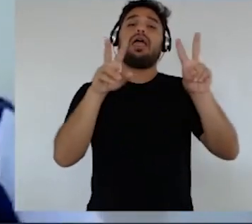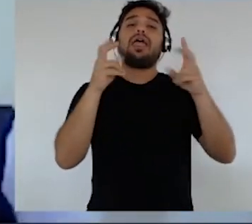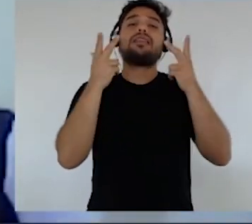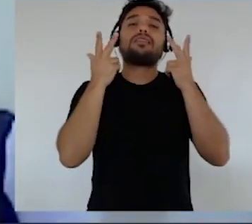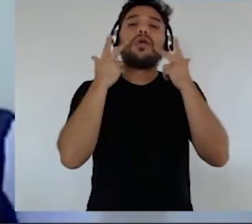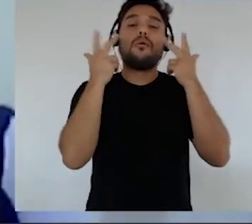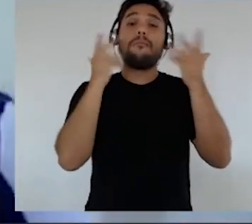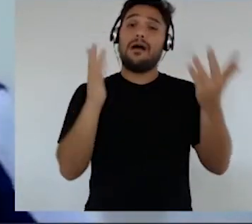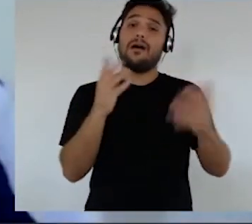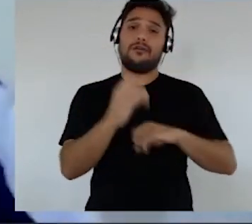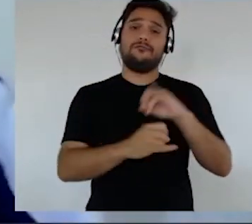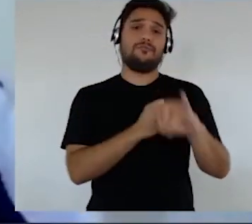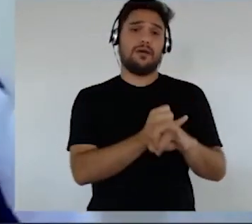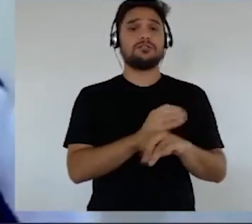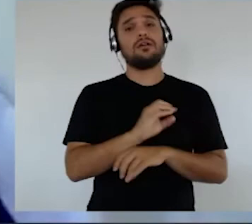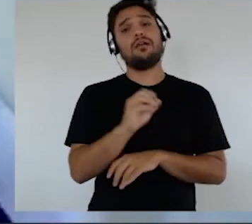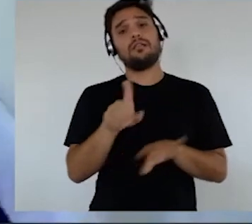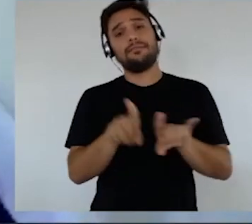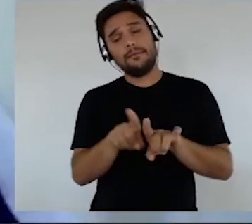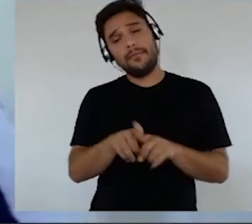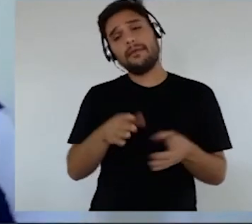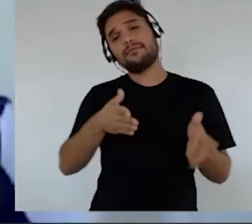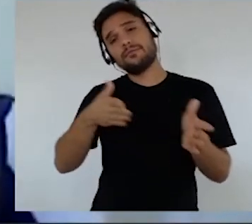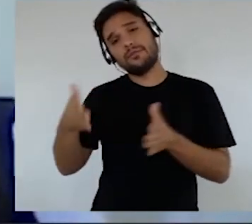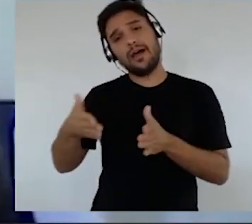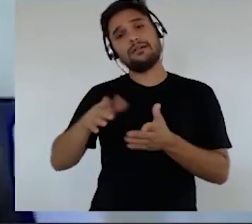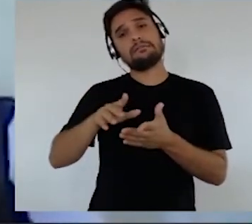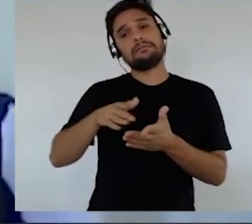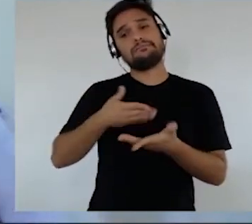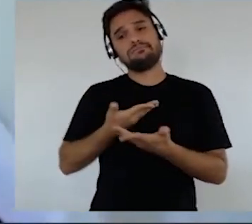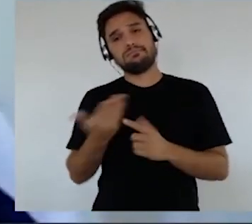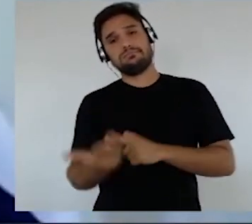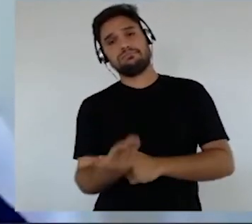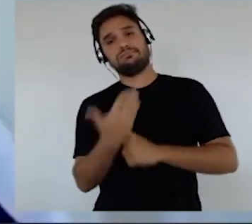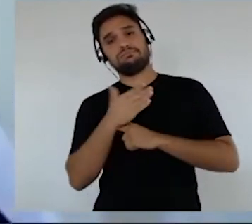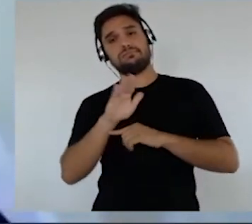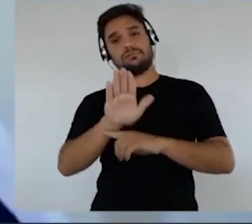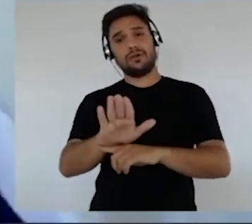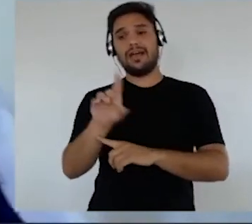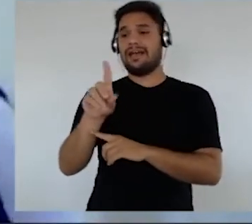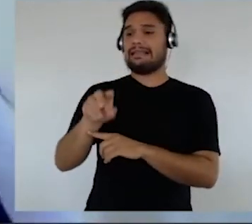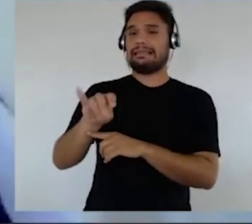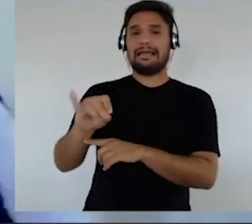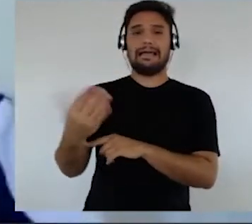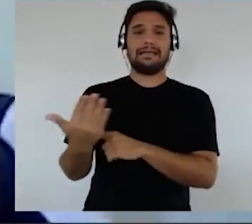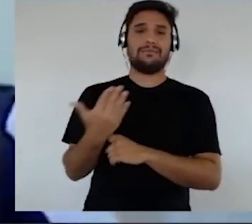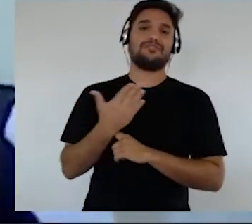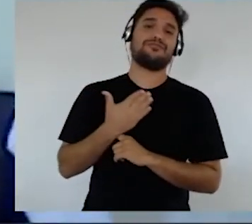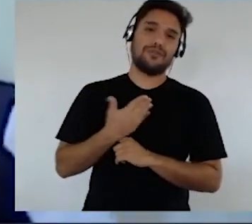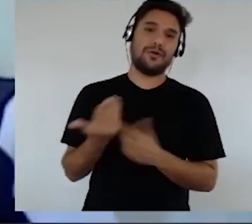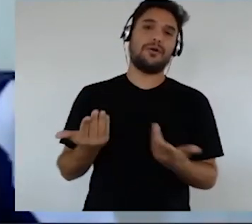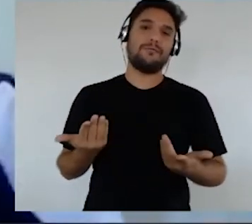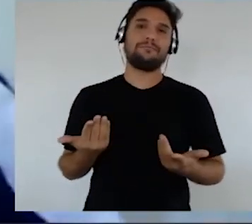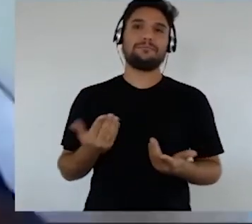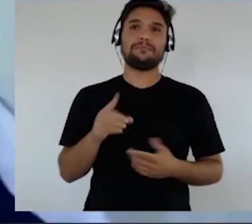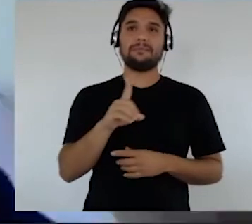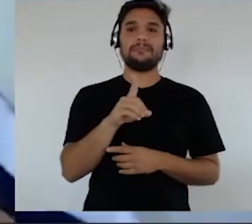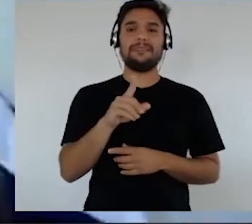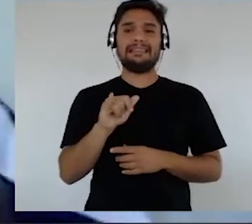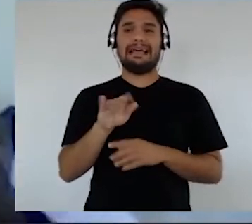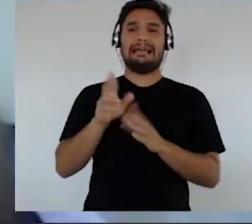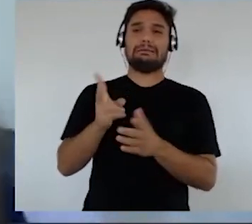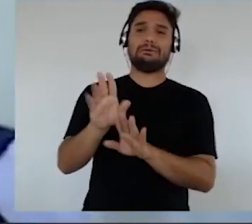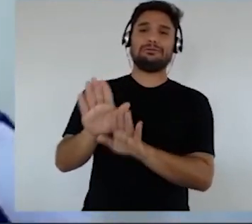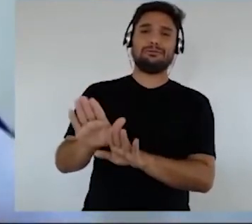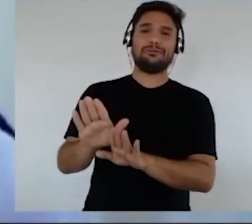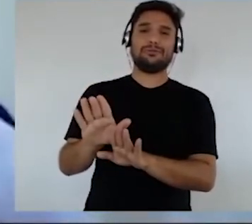aqui com a informática, como na questão aqui de nos ajudar, né? Eu precisei da Dani me socorrer aqui, a Dani